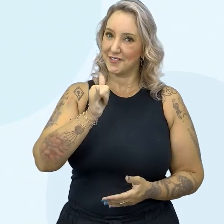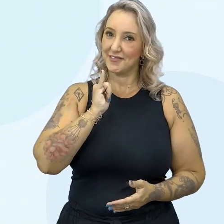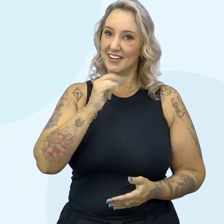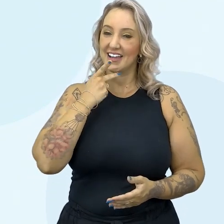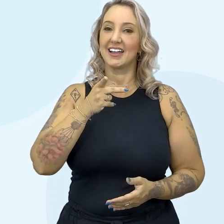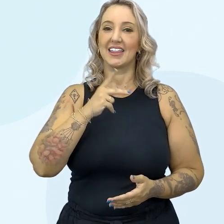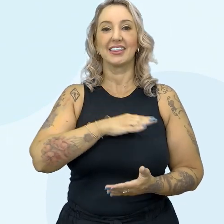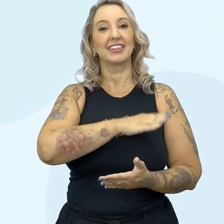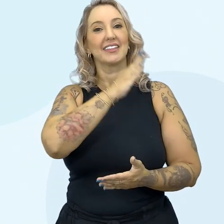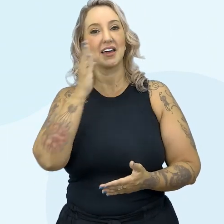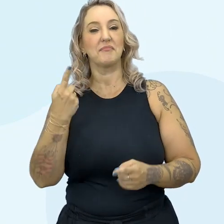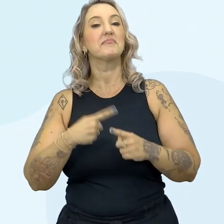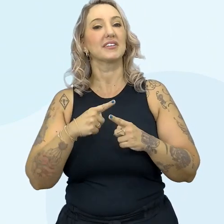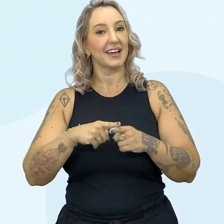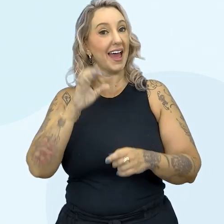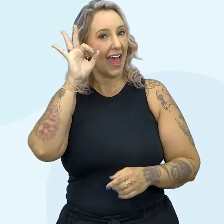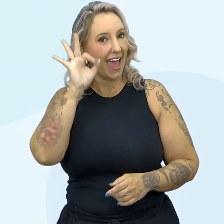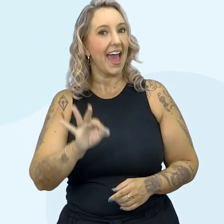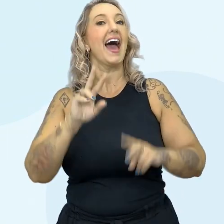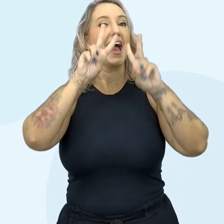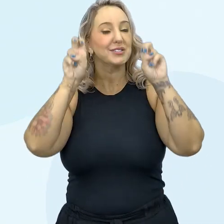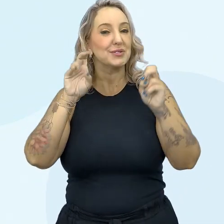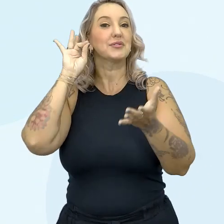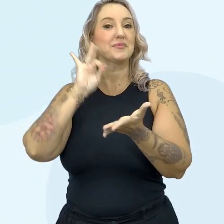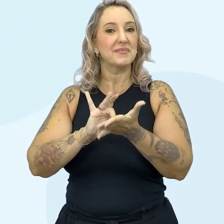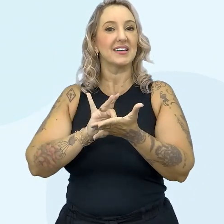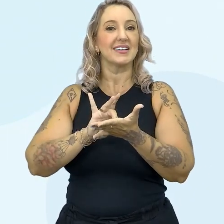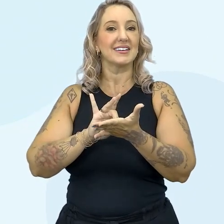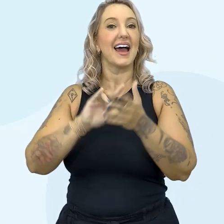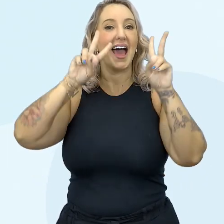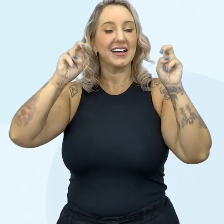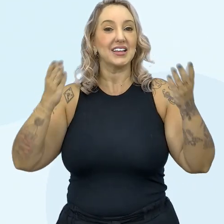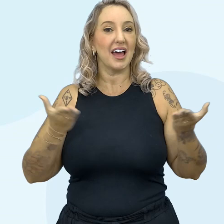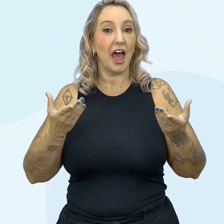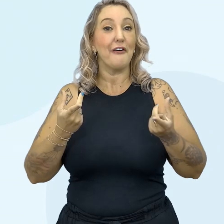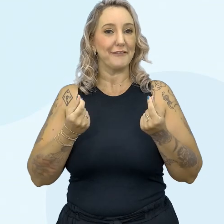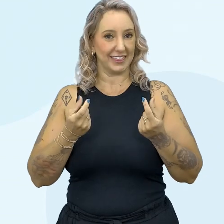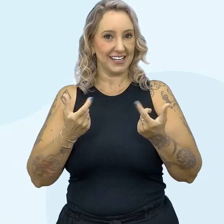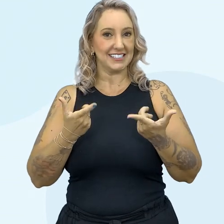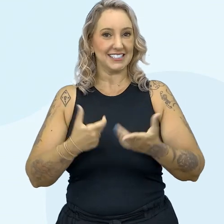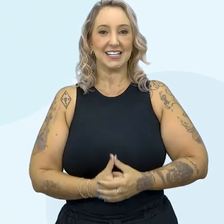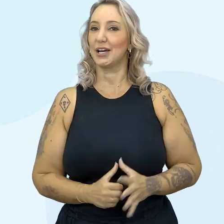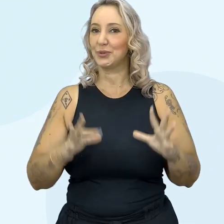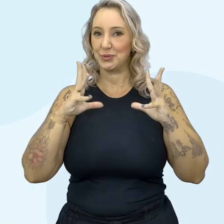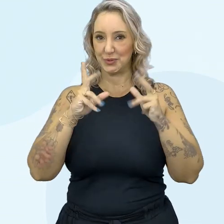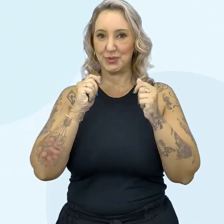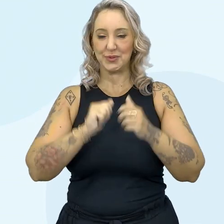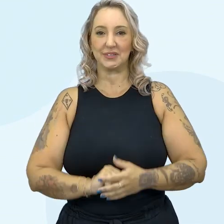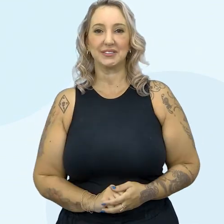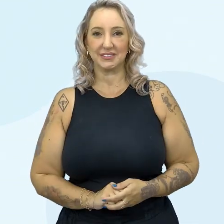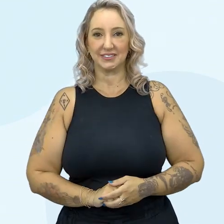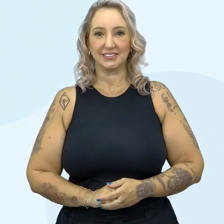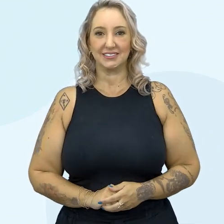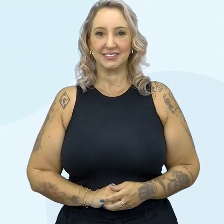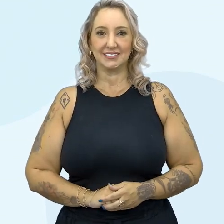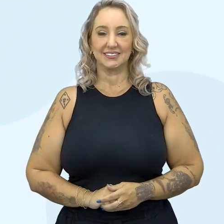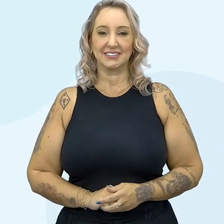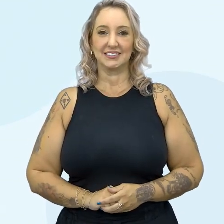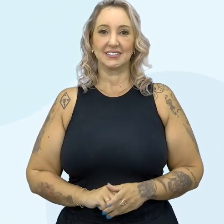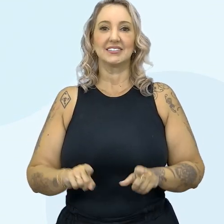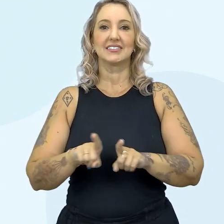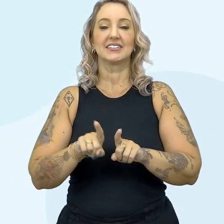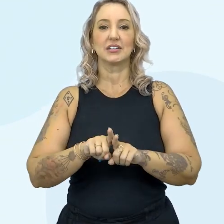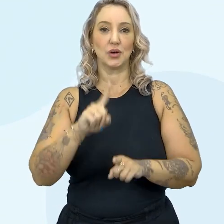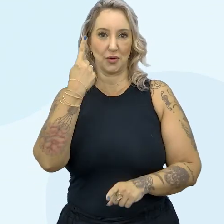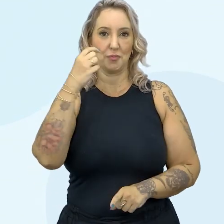tempo inteiro porque é bem por aí, pessoal. É um tema tão atual, né, Renan, de financeiro, né, tudo, né, no dia a dia. E aí eu vou deixar